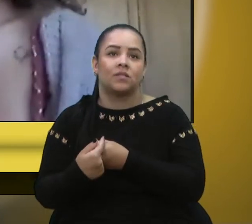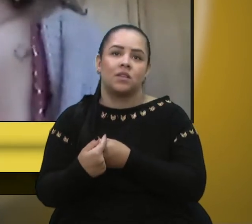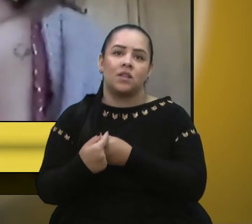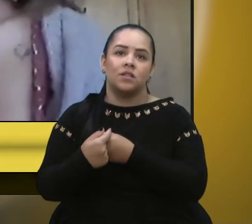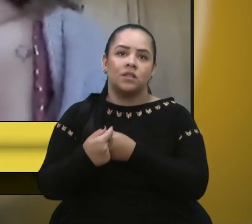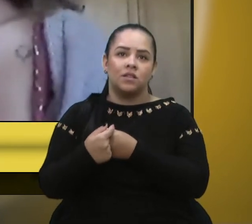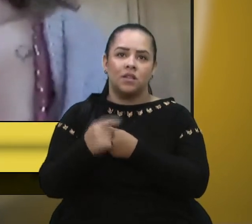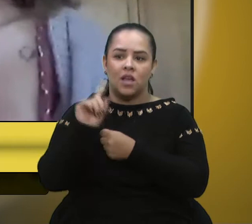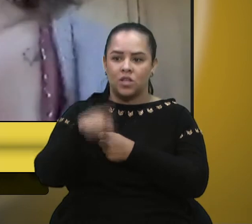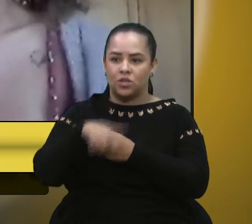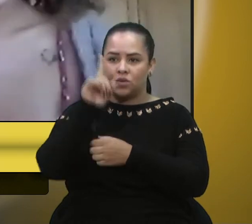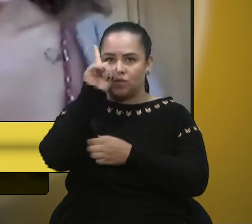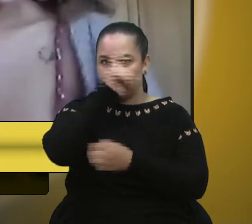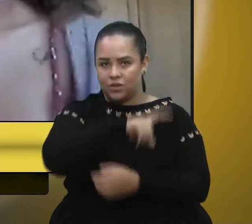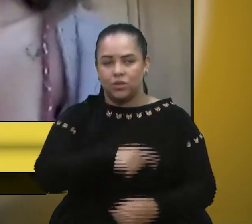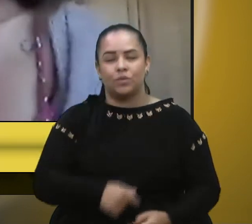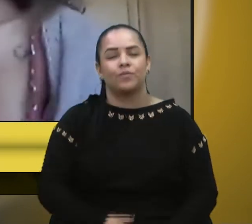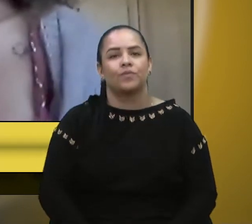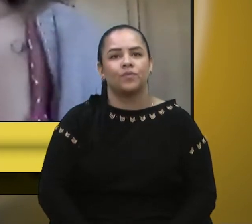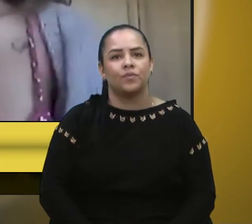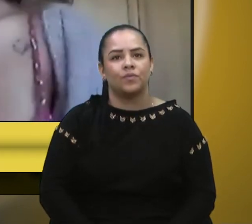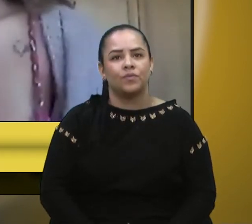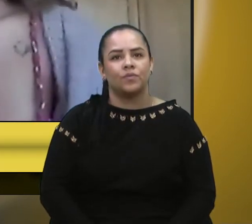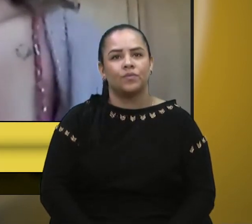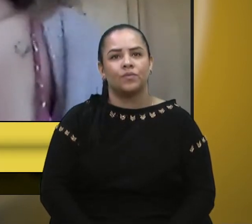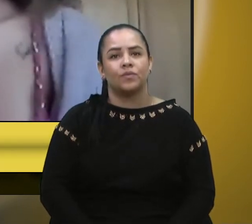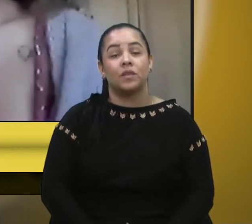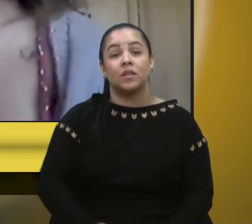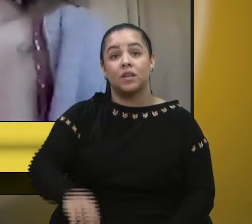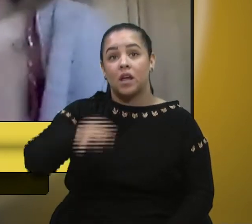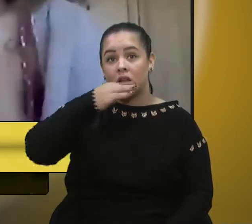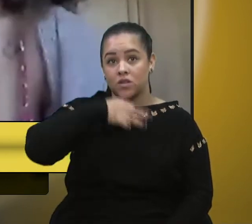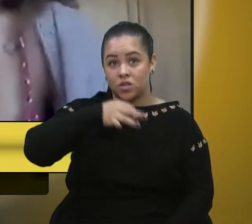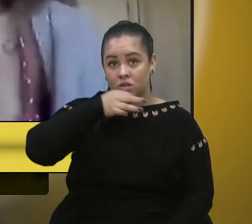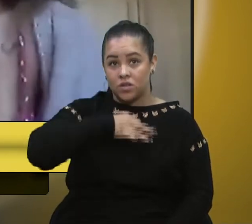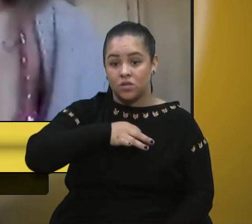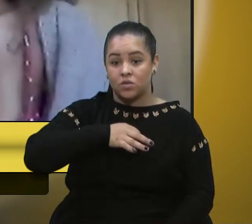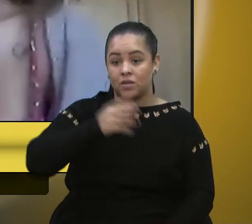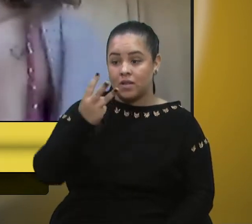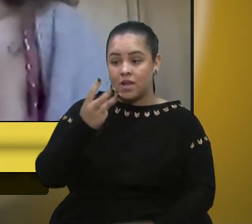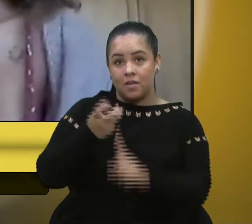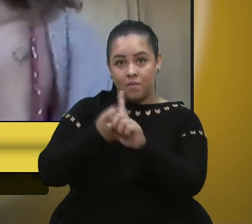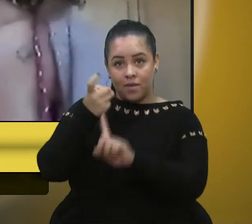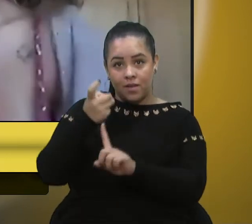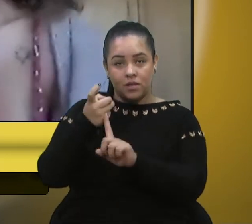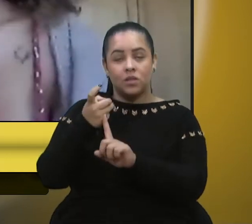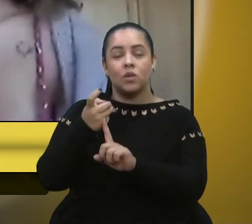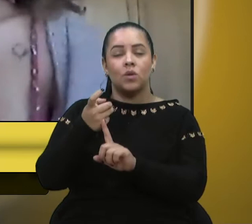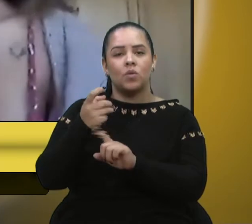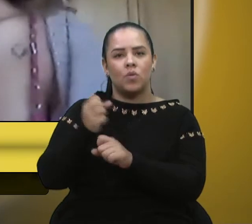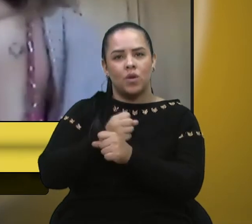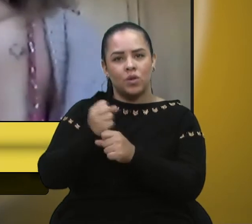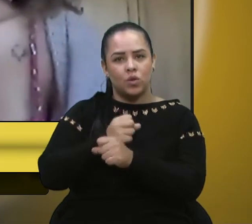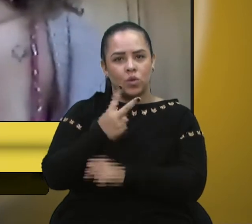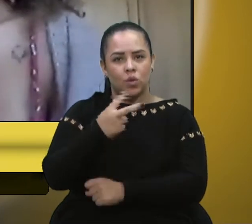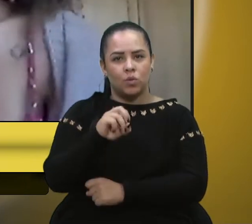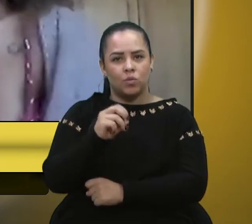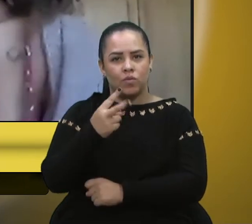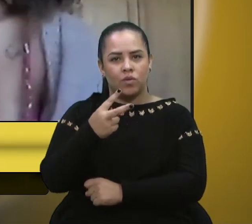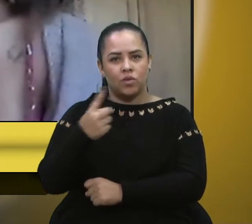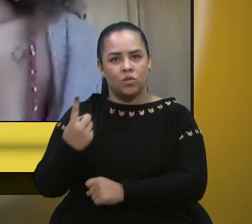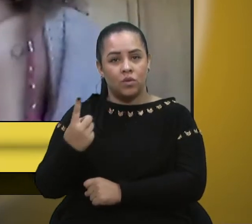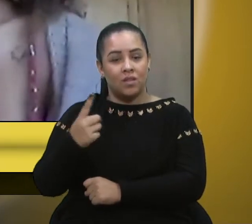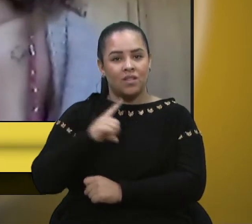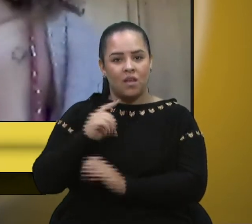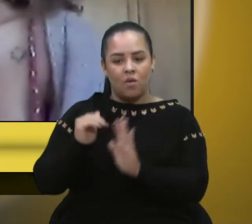tamanha dificuldade. Em Caxias do Sul, nesses primeiros 3 meses de 2021, a gente teve um aumento